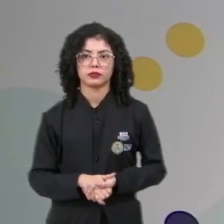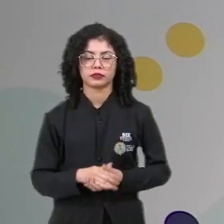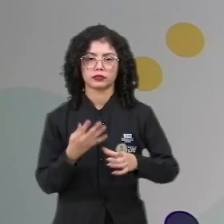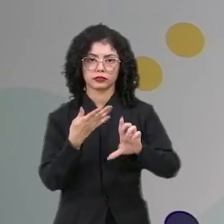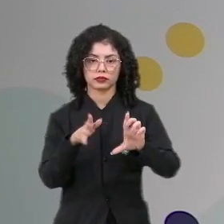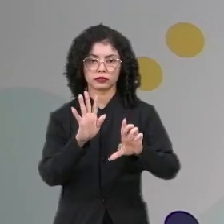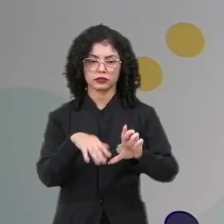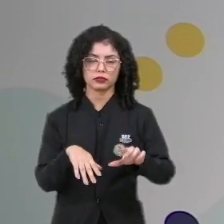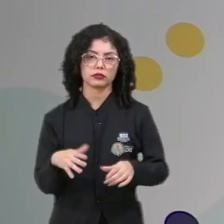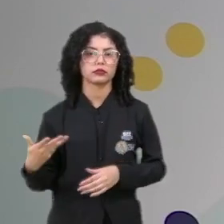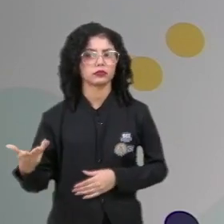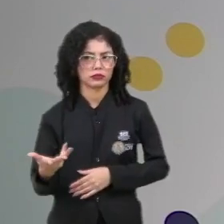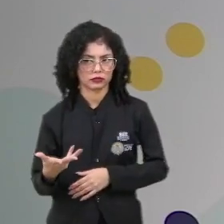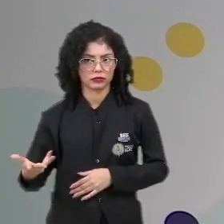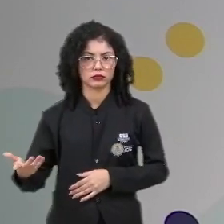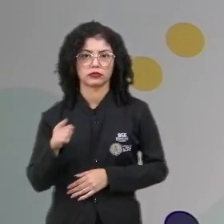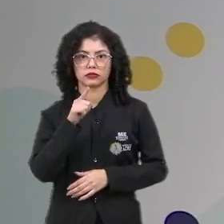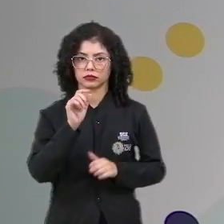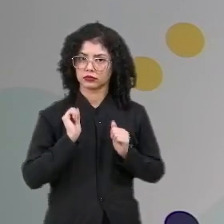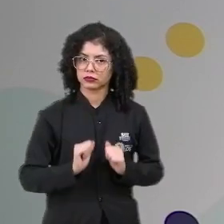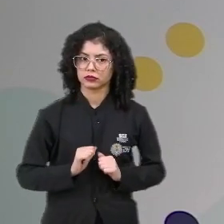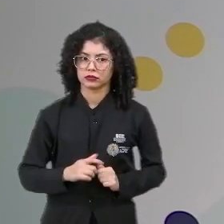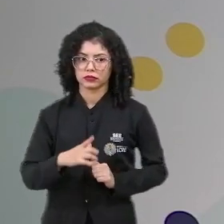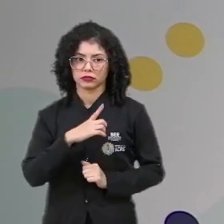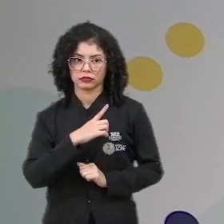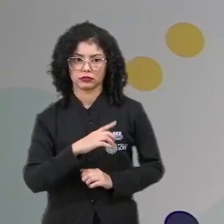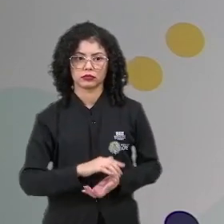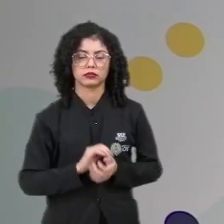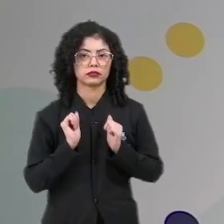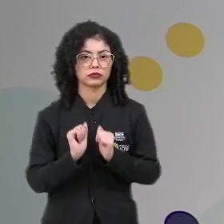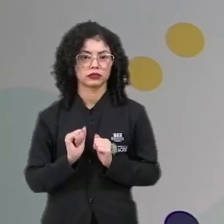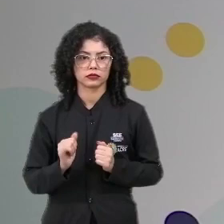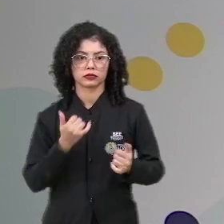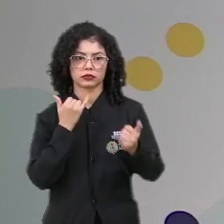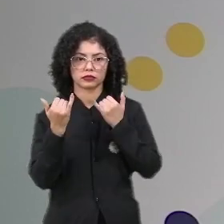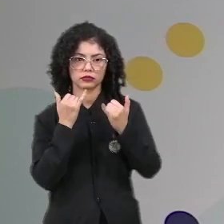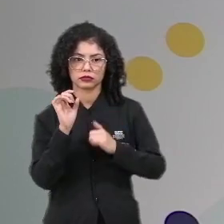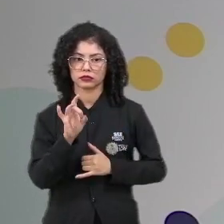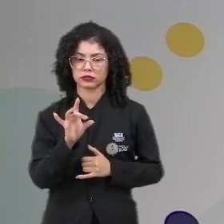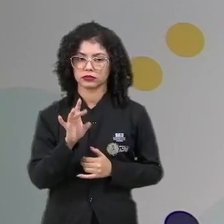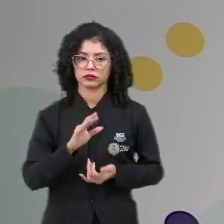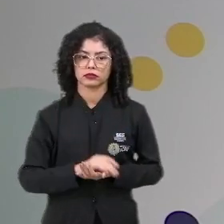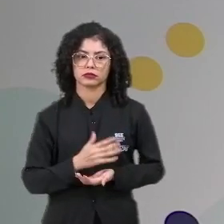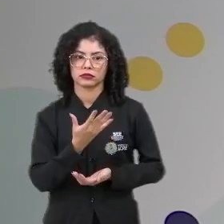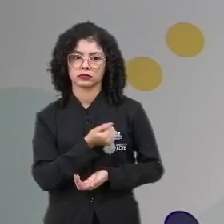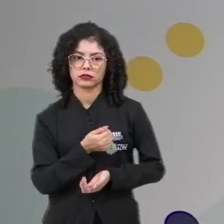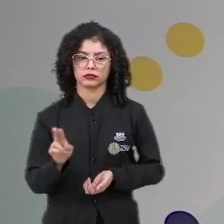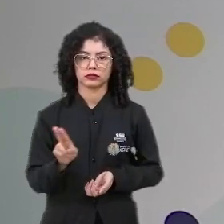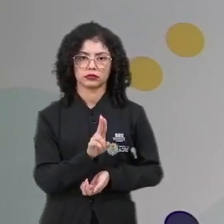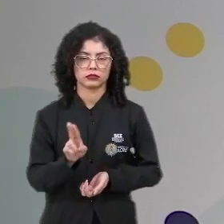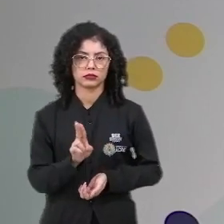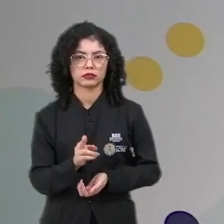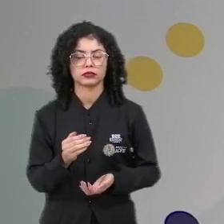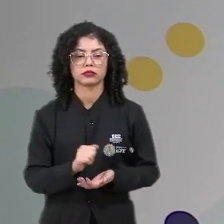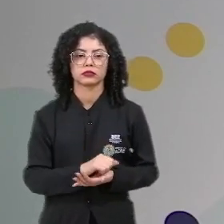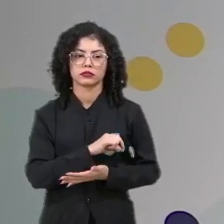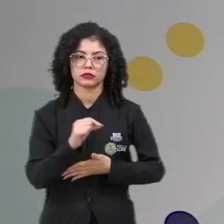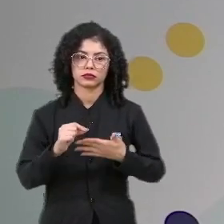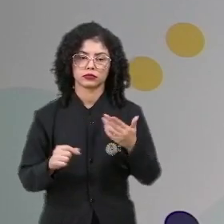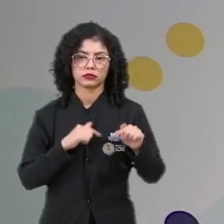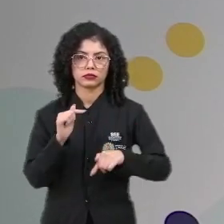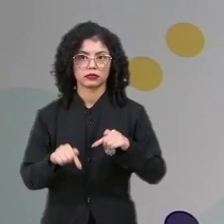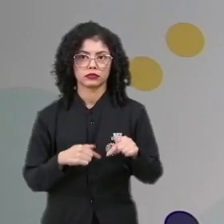tabelas mais básicas que você pode ter em mão, ela pode te informar apenas o nome do elemento químico, o